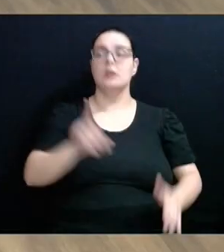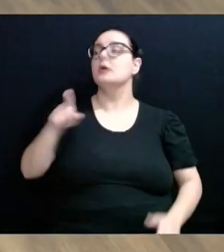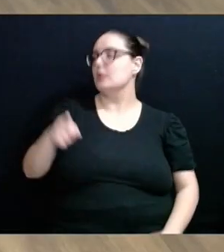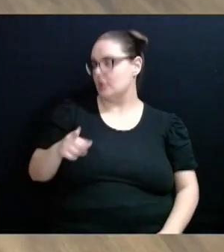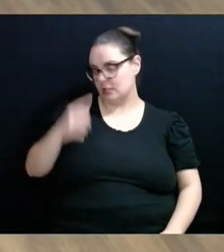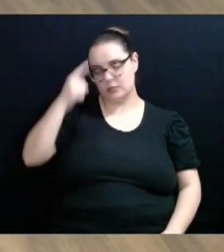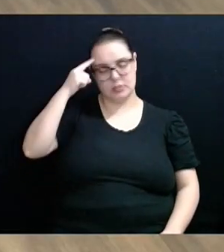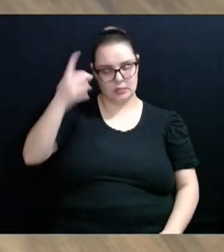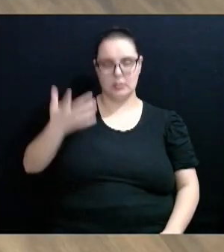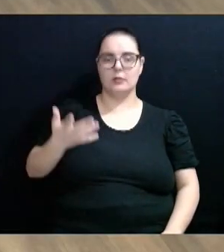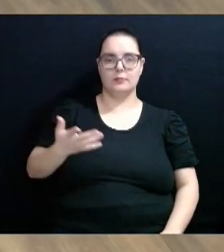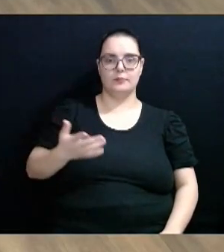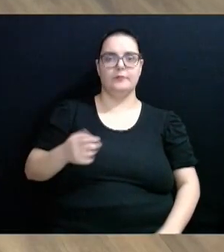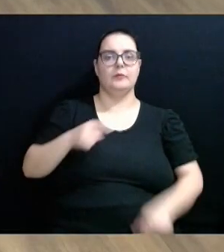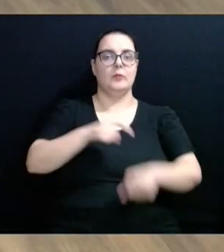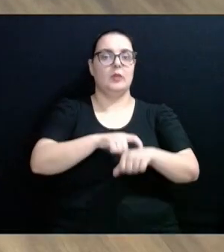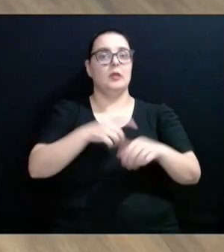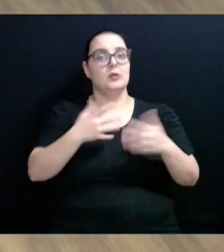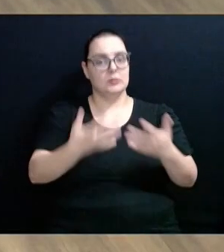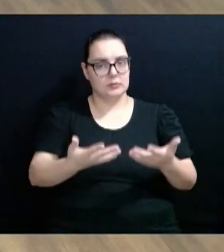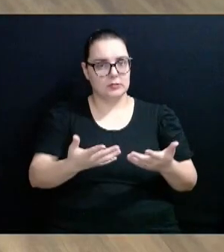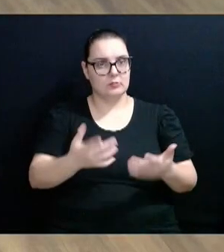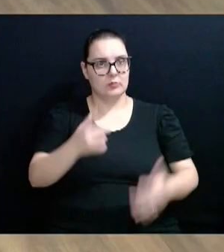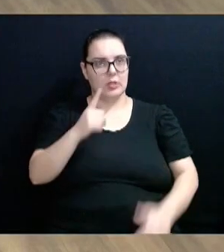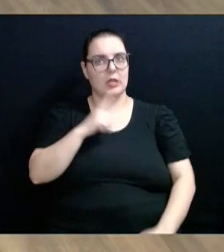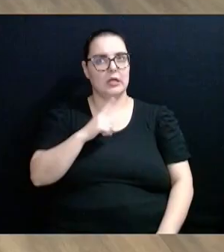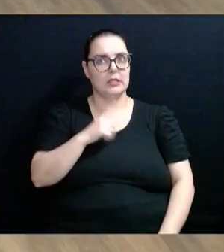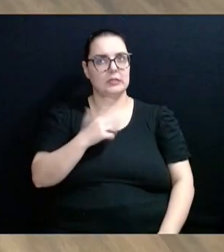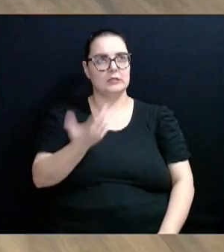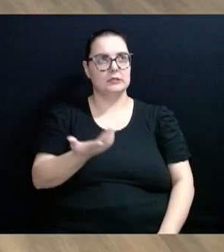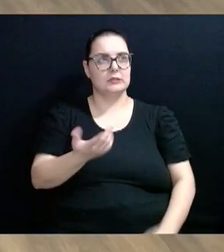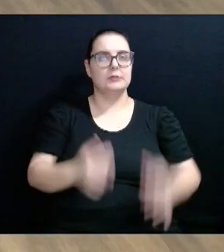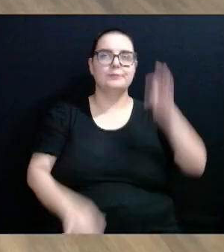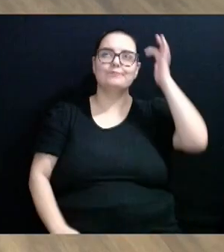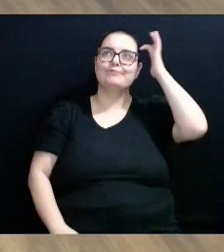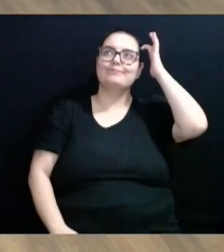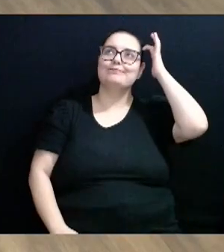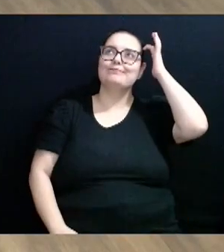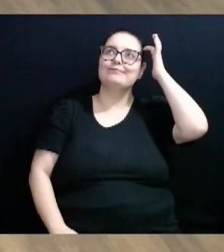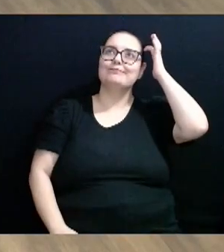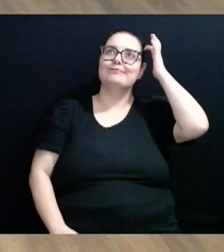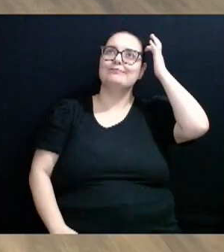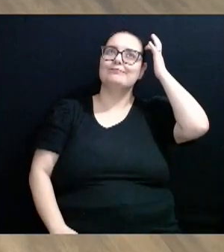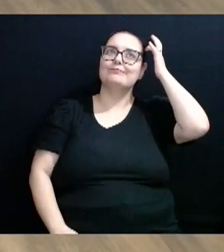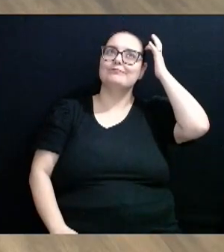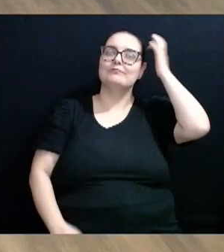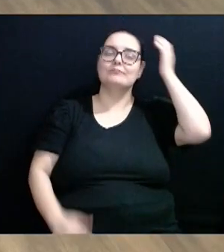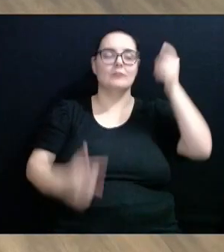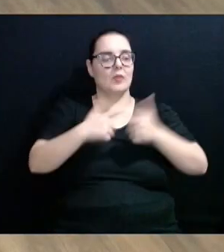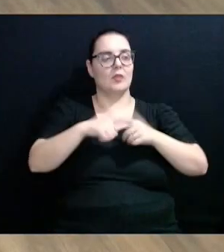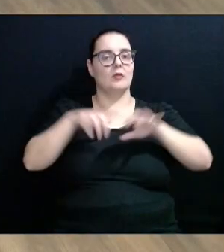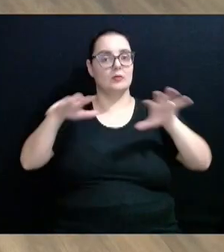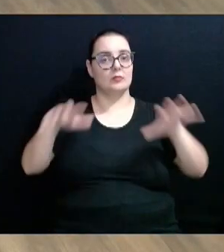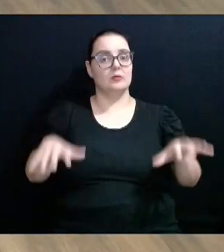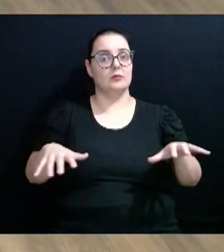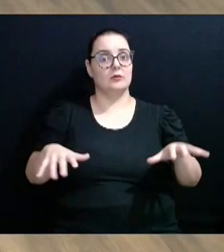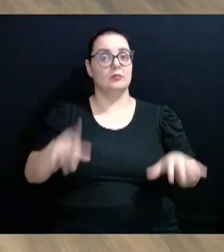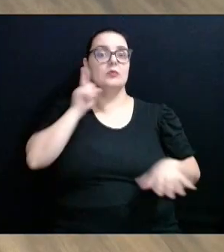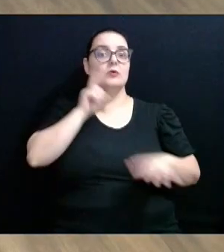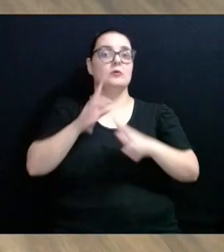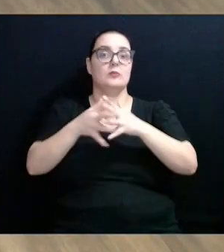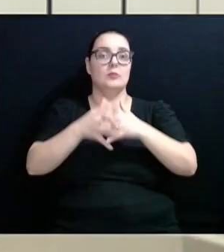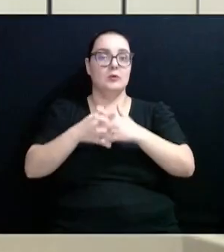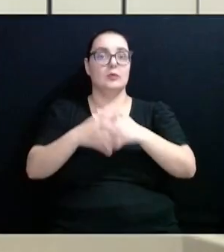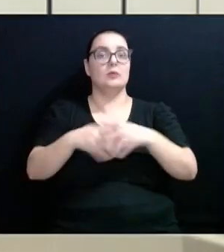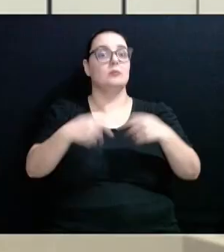momento, ele tende a ser um momento, assim, um divisor de águas para mostrar, olha, Estados Unidos, precisamos de vocês